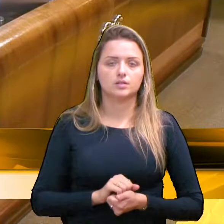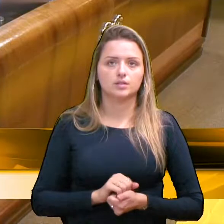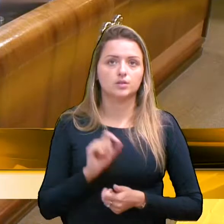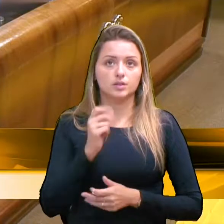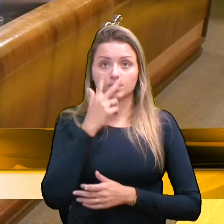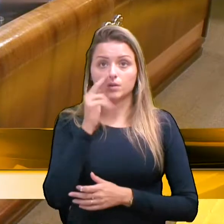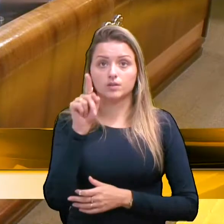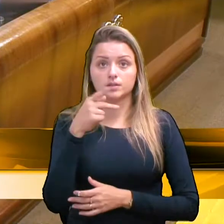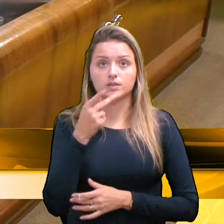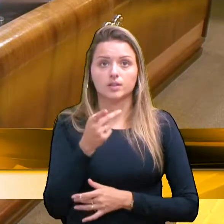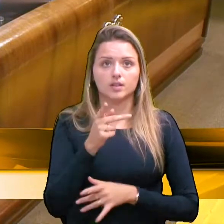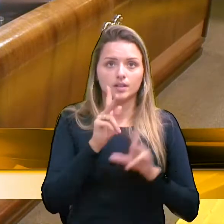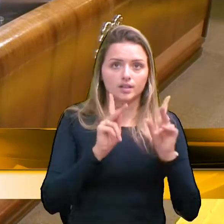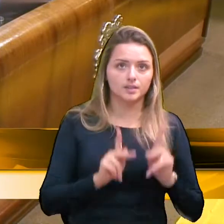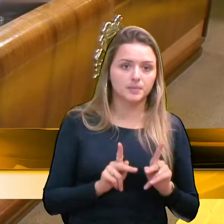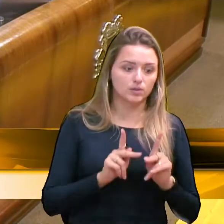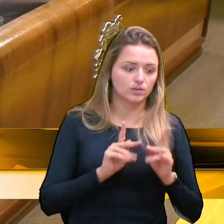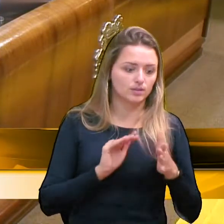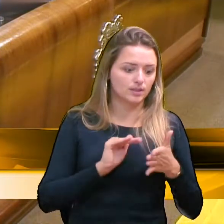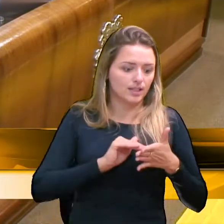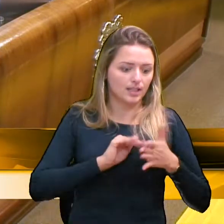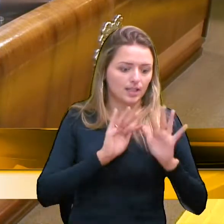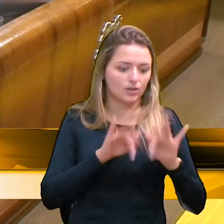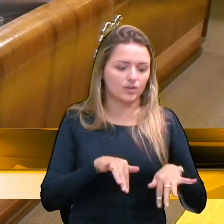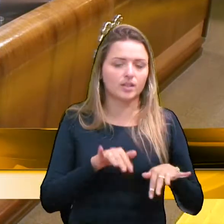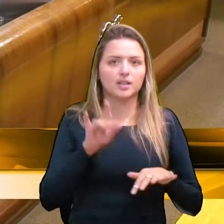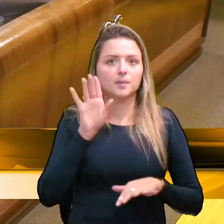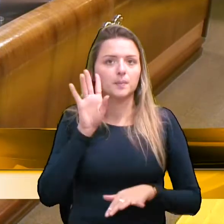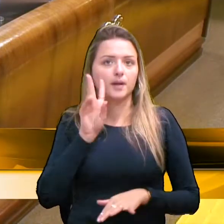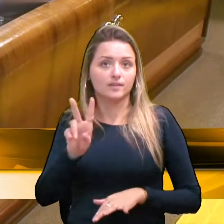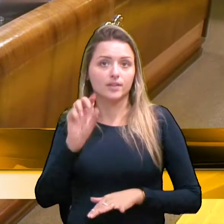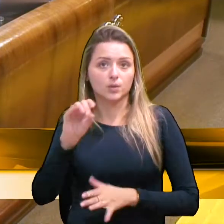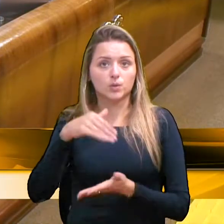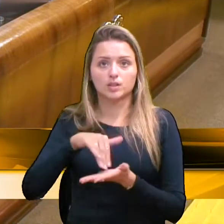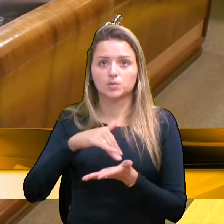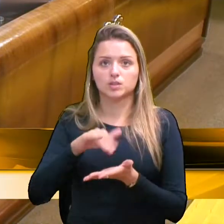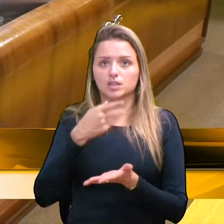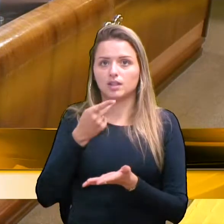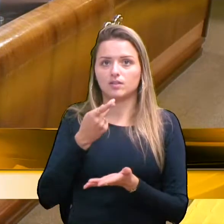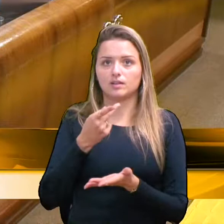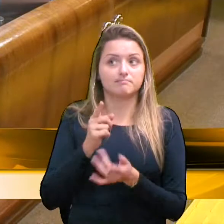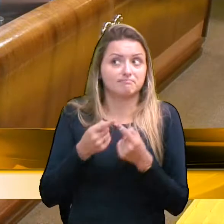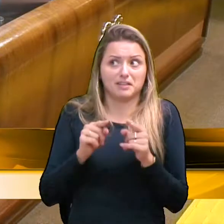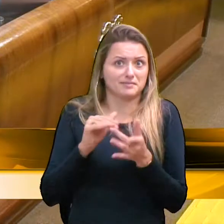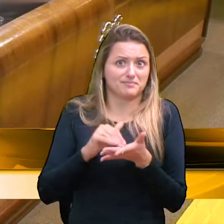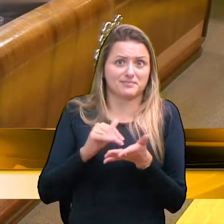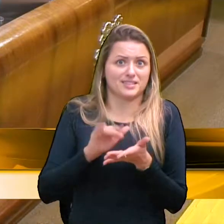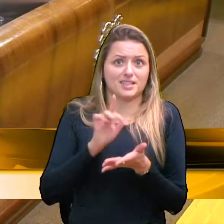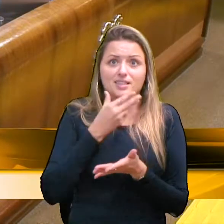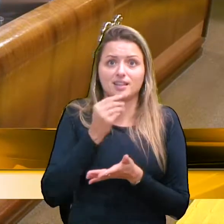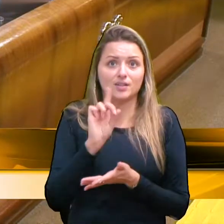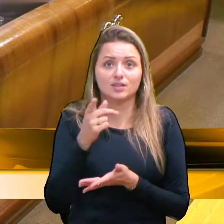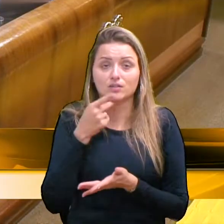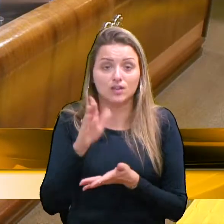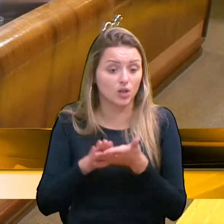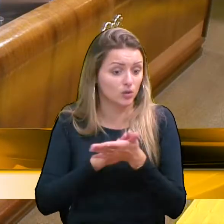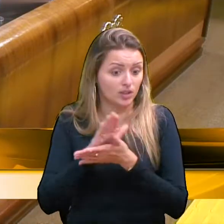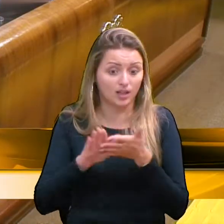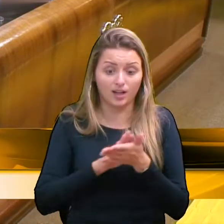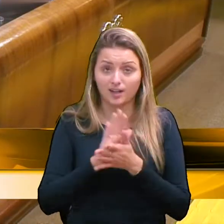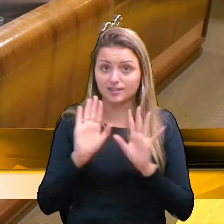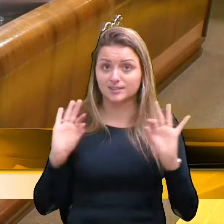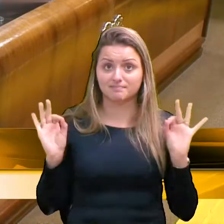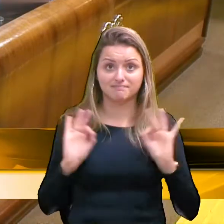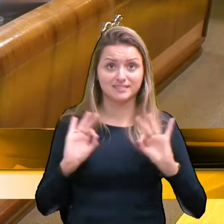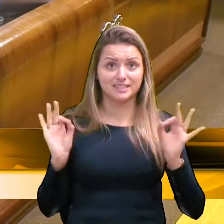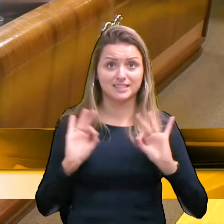a angústia do pessoal que ficou até o fim era para ouvir o secretário. O secretário não fala. Veio lá um verdadeiro prato feito,